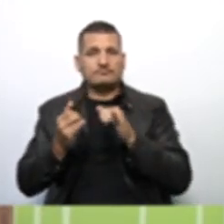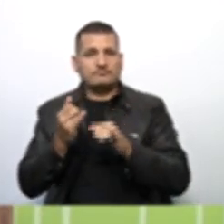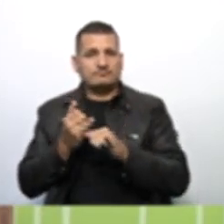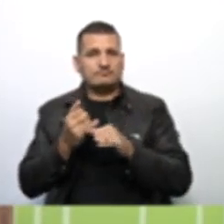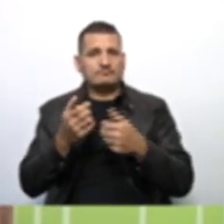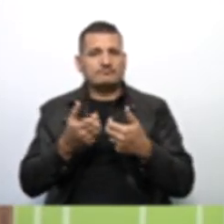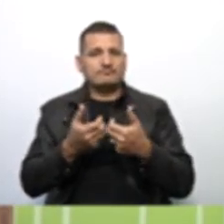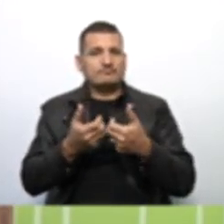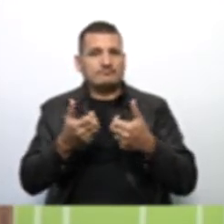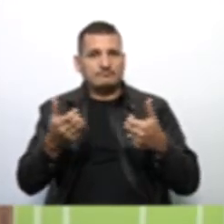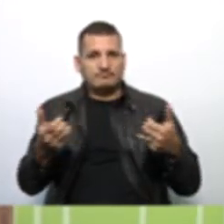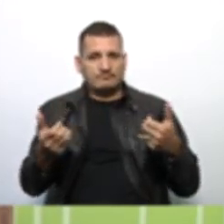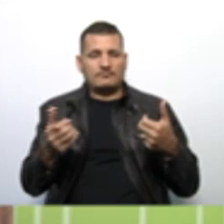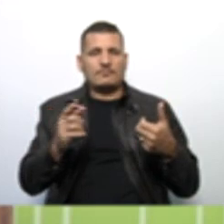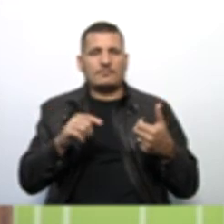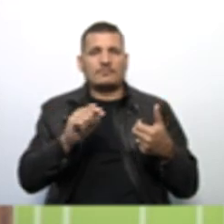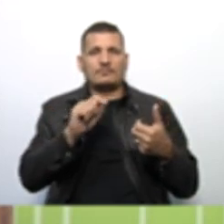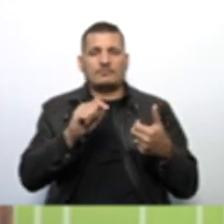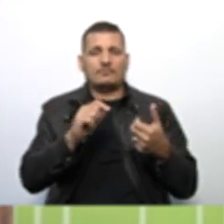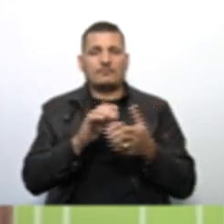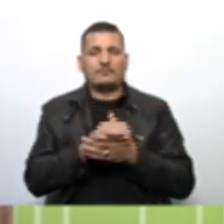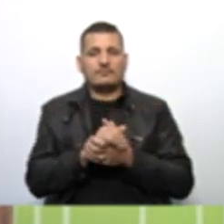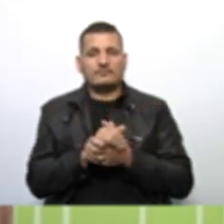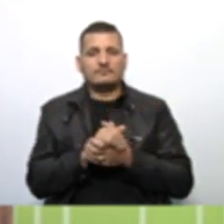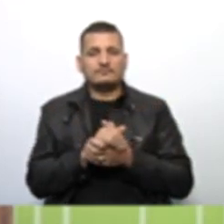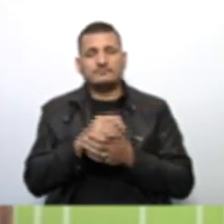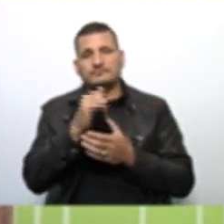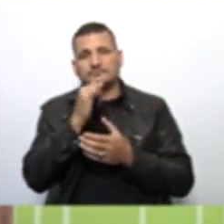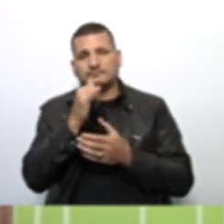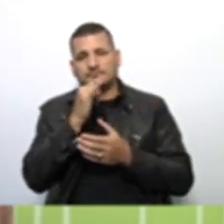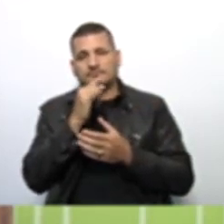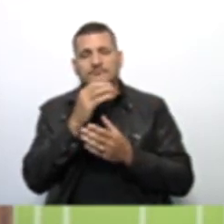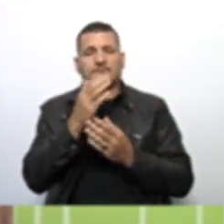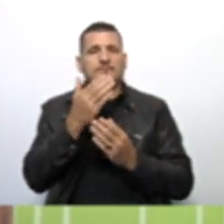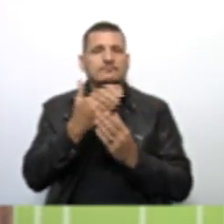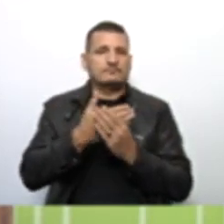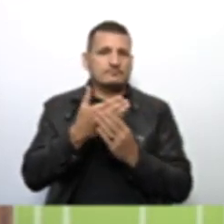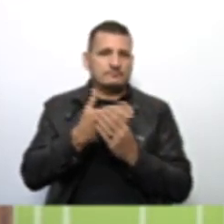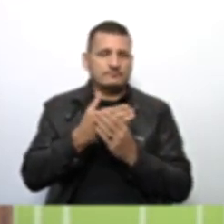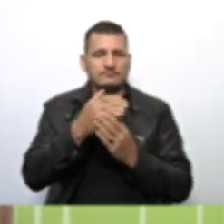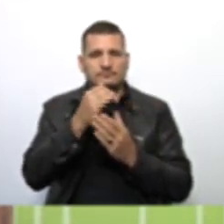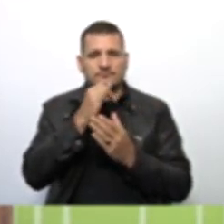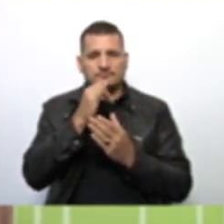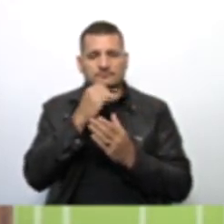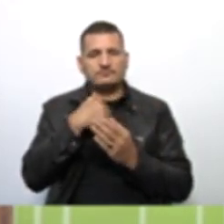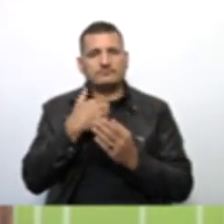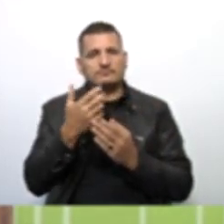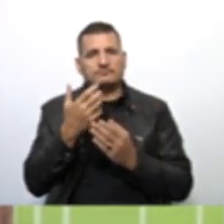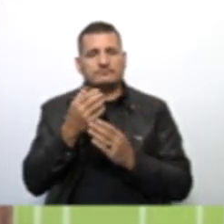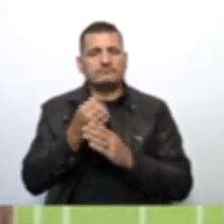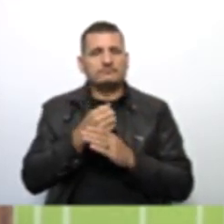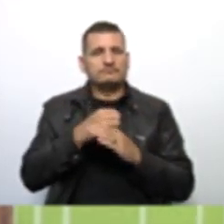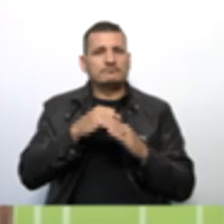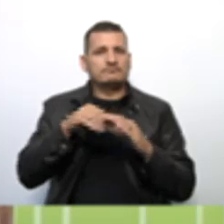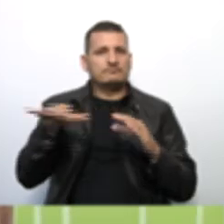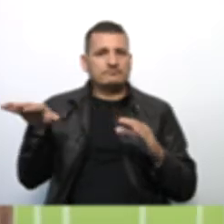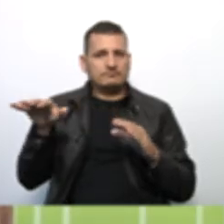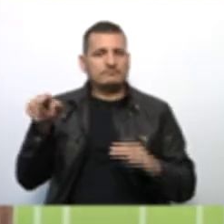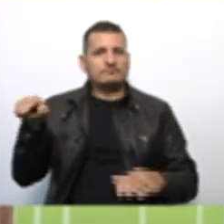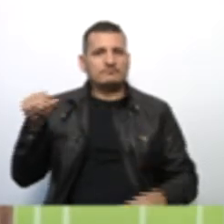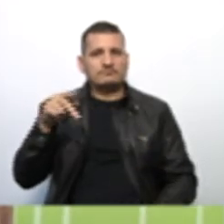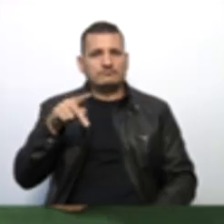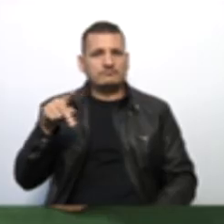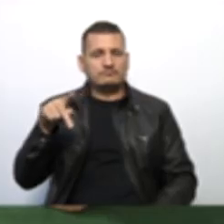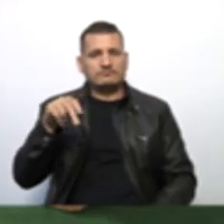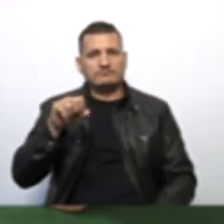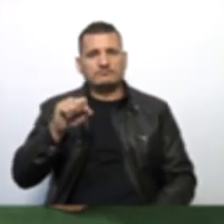é justamente quando nós enviamos um arquivo. Exemplo, eu quero enviar um arquivo para o professor Saulo, que está aqui do meu